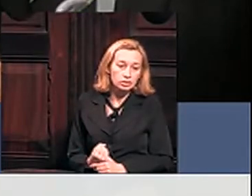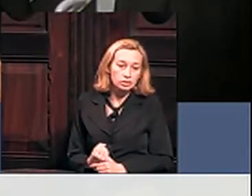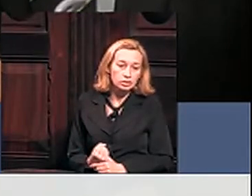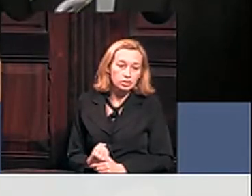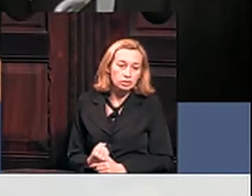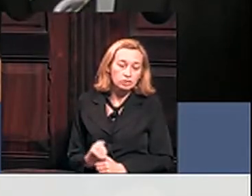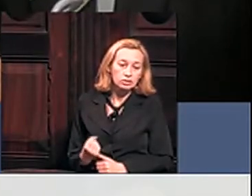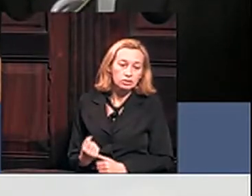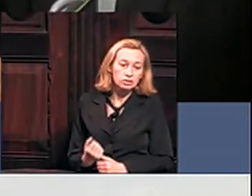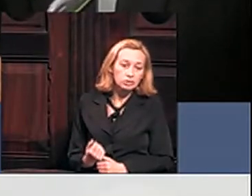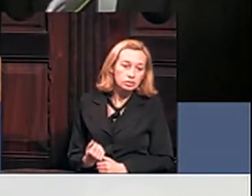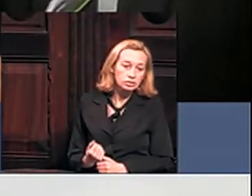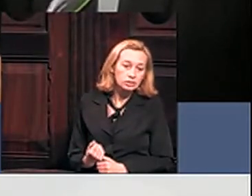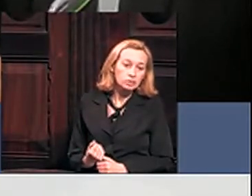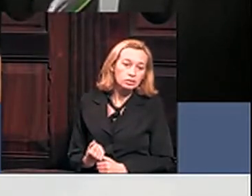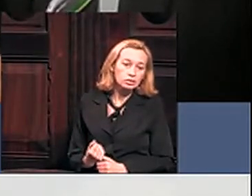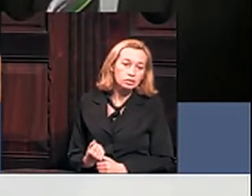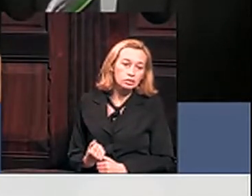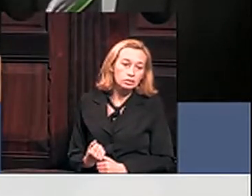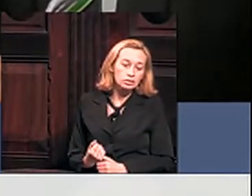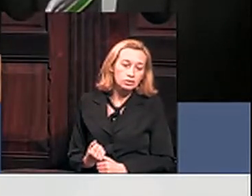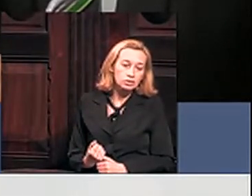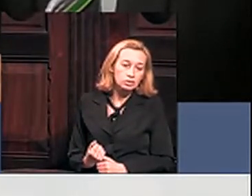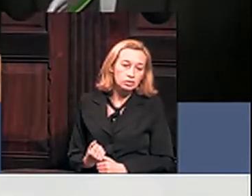por caminhoneiros autônomos...